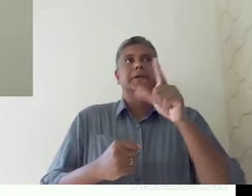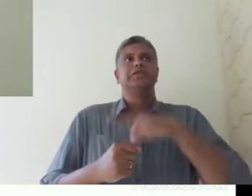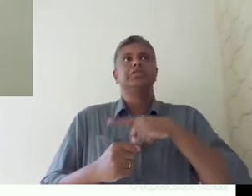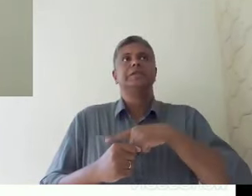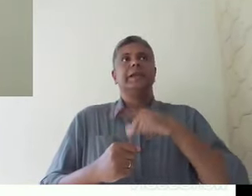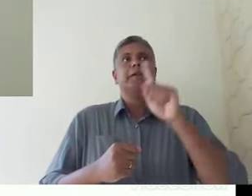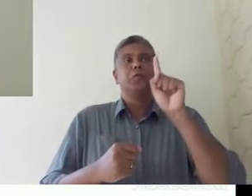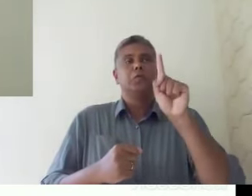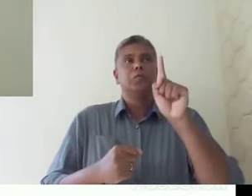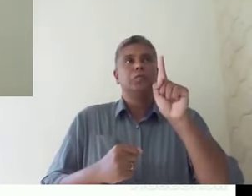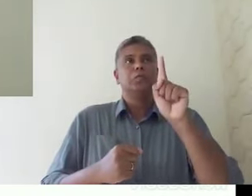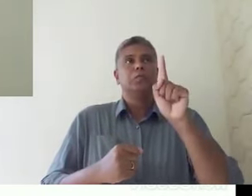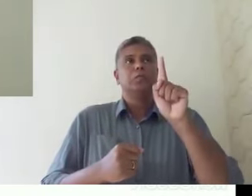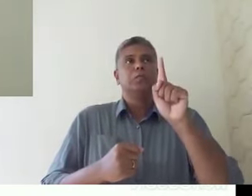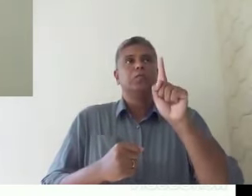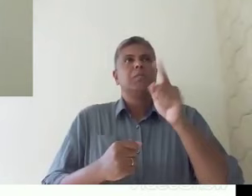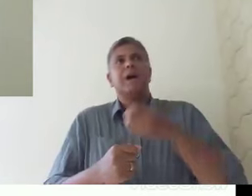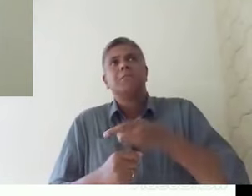A gente tem